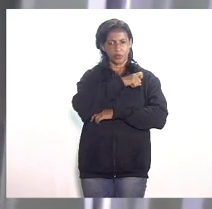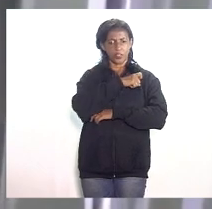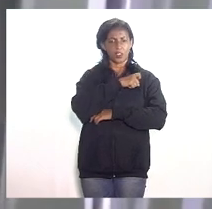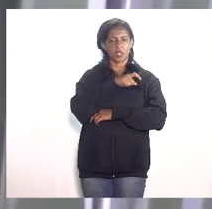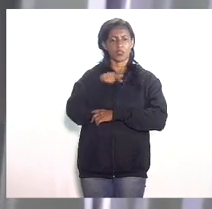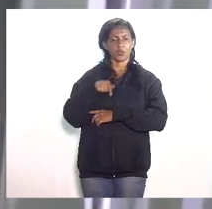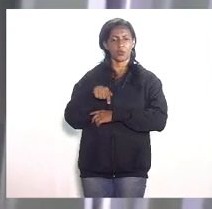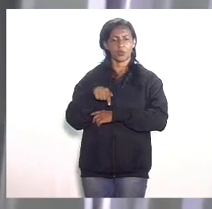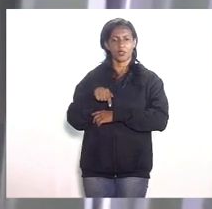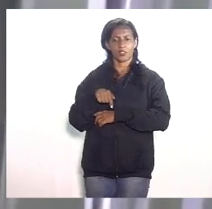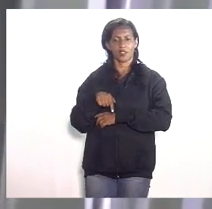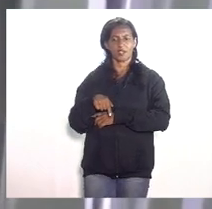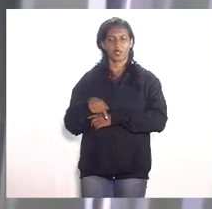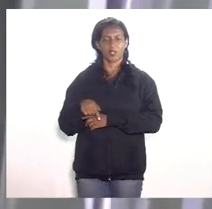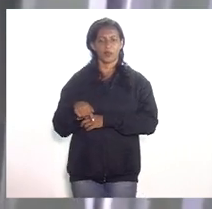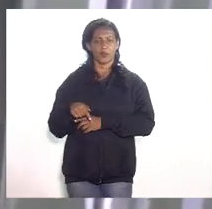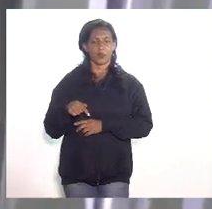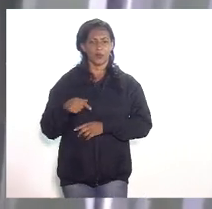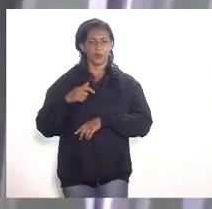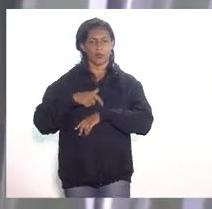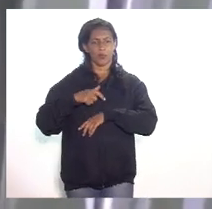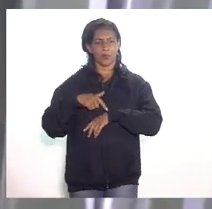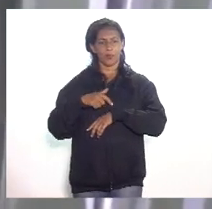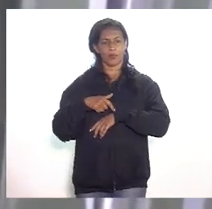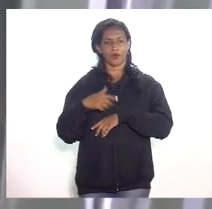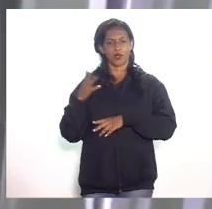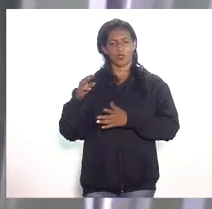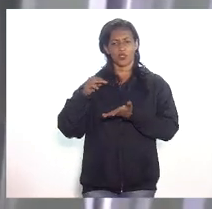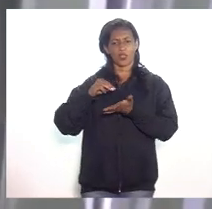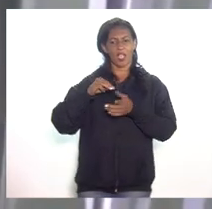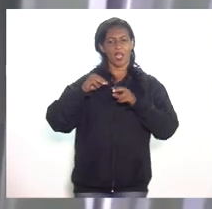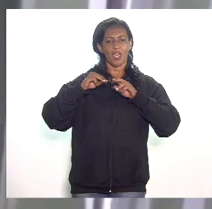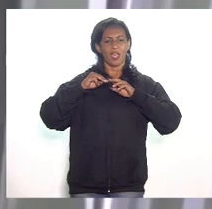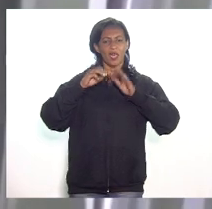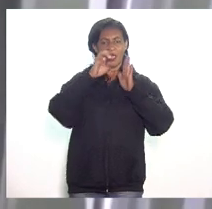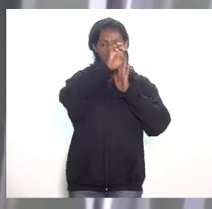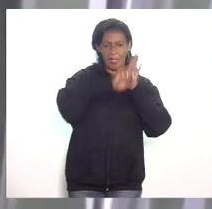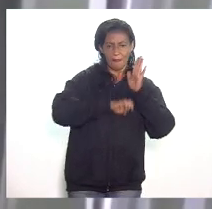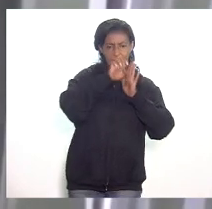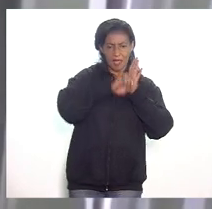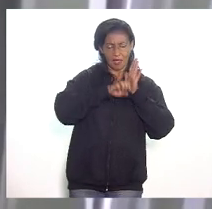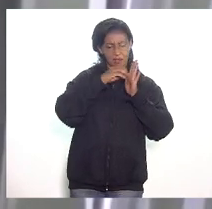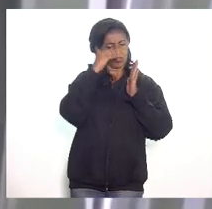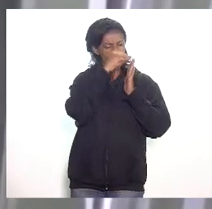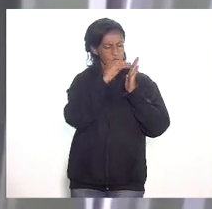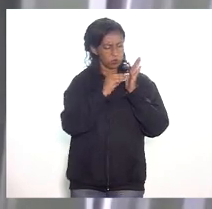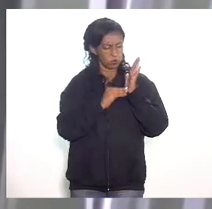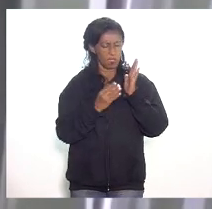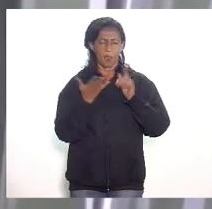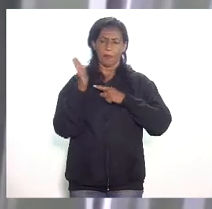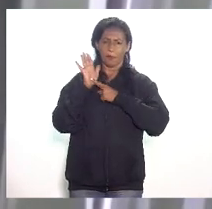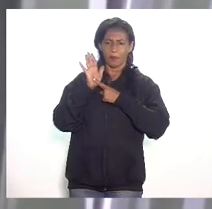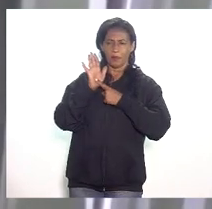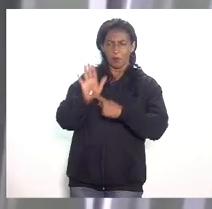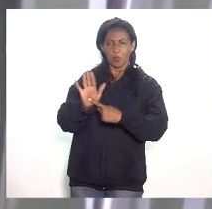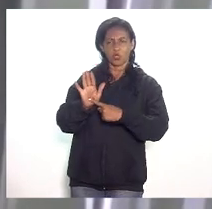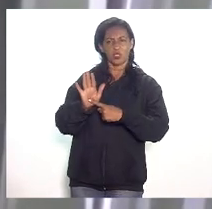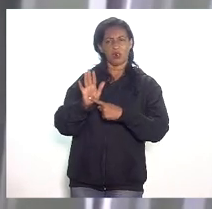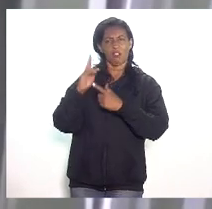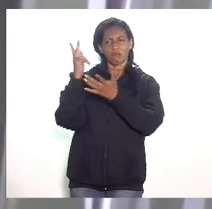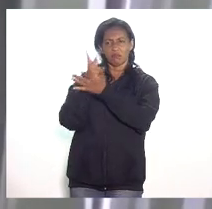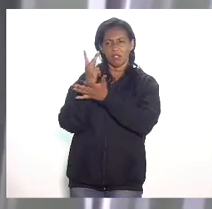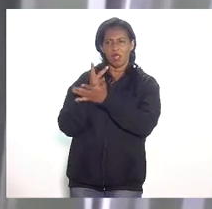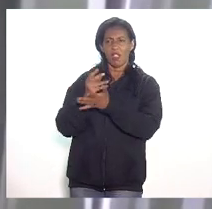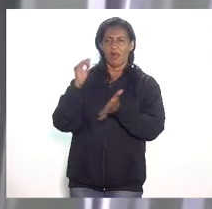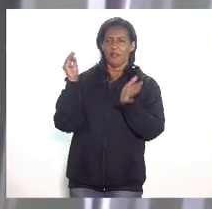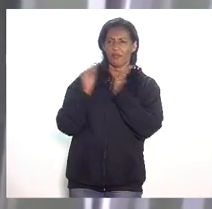isso, não quero entrar nos detalhes dos aspectos, fiz várias emendas, mas fazer uma discussão mais geral sobre a inoportunidade, e a impertinência à